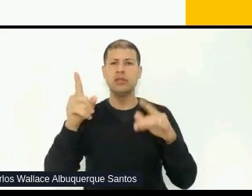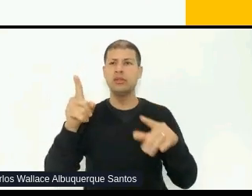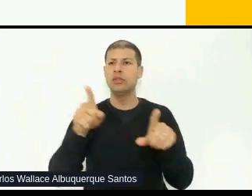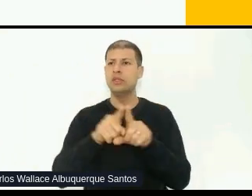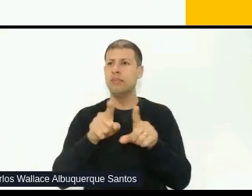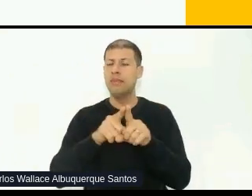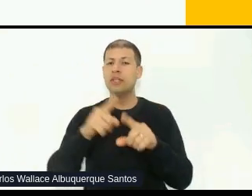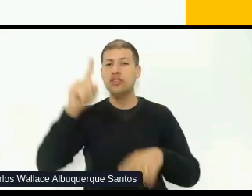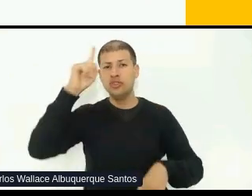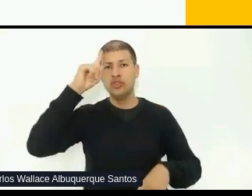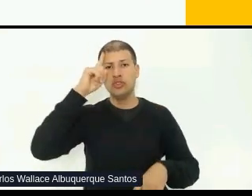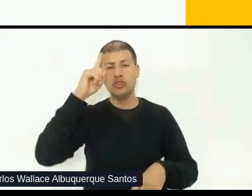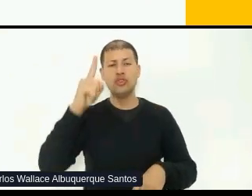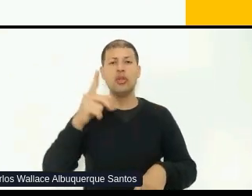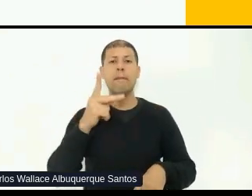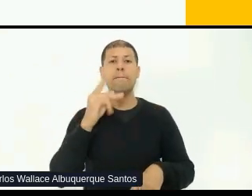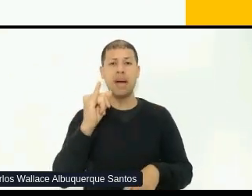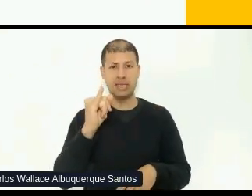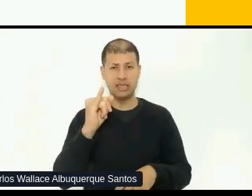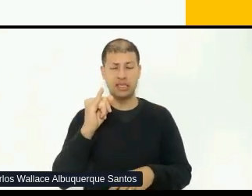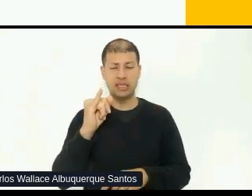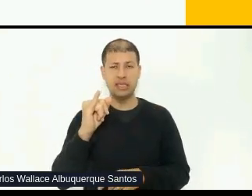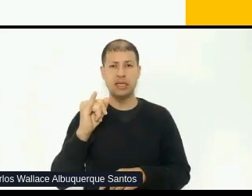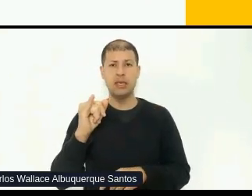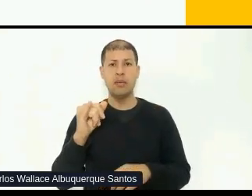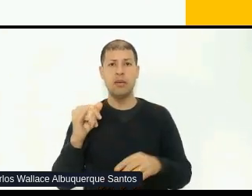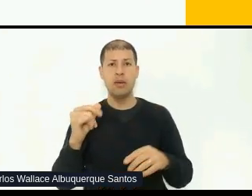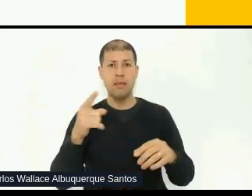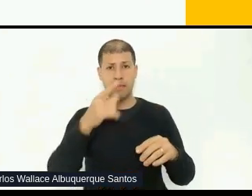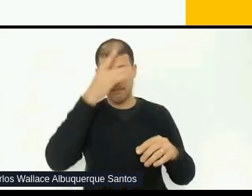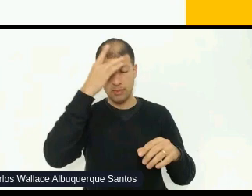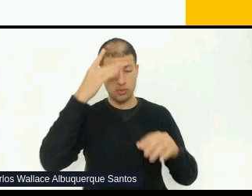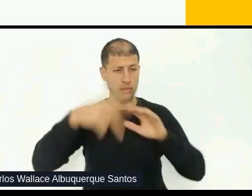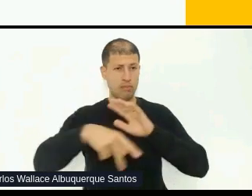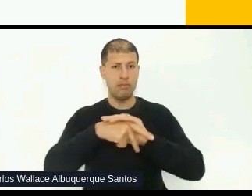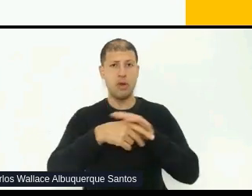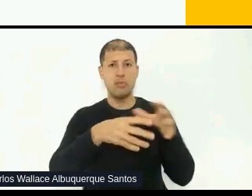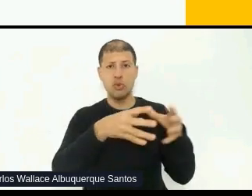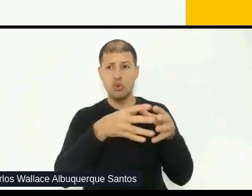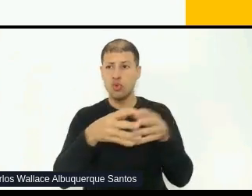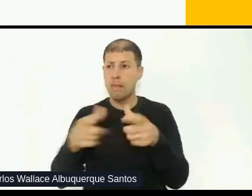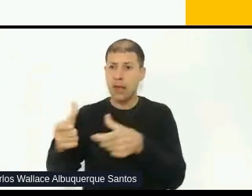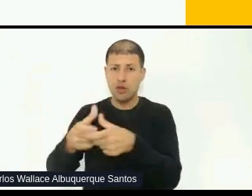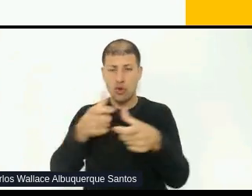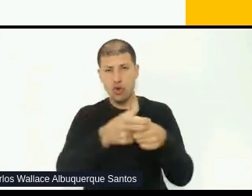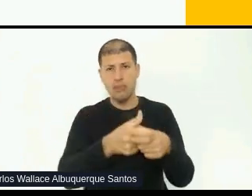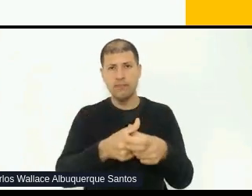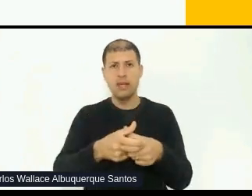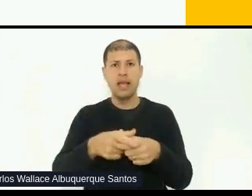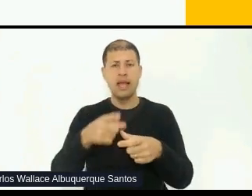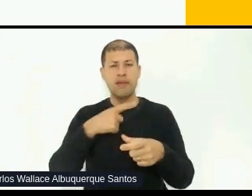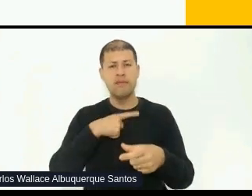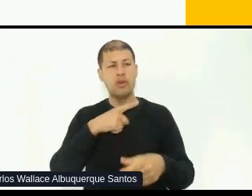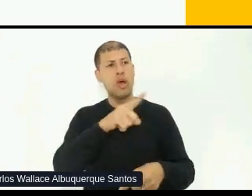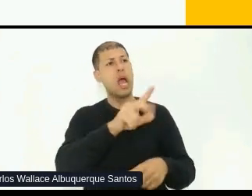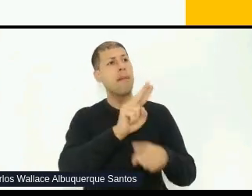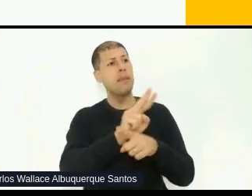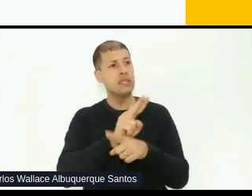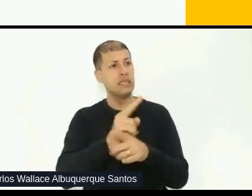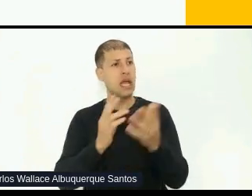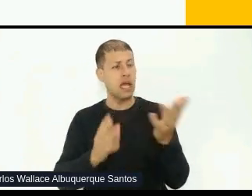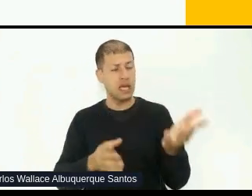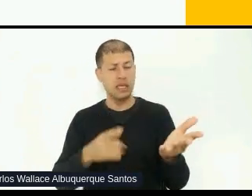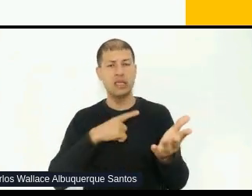Pais, colocando pessoas, parte de grupos minorizados nas campanhas, ela trouxe um momento de representatividade, ela trouxe